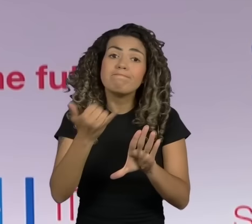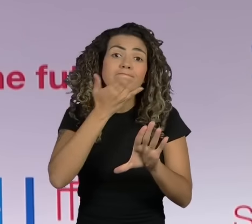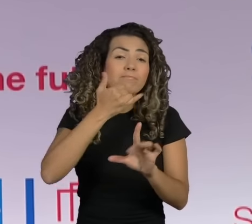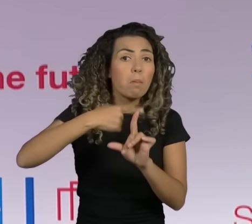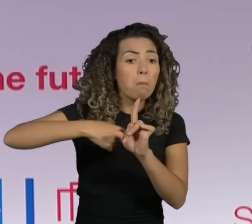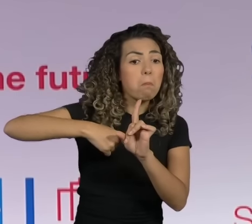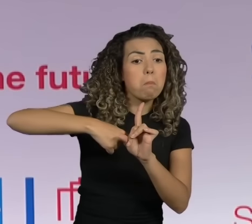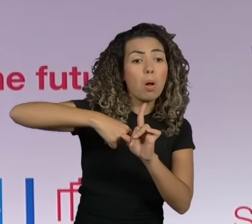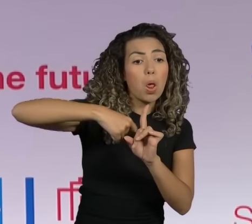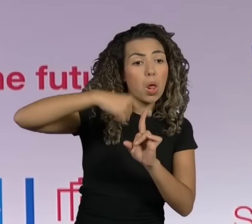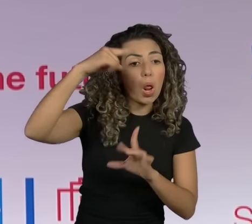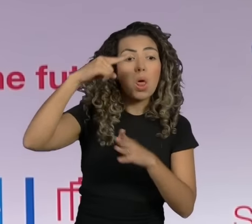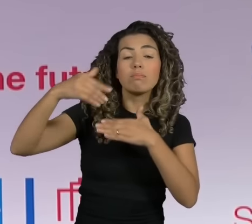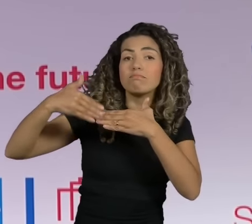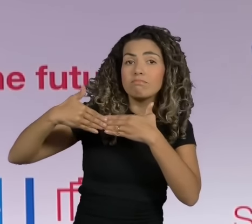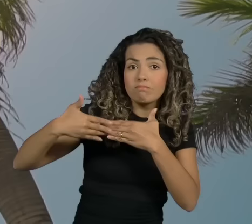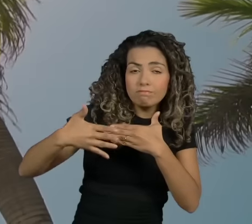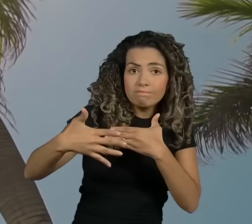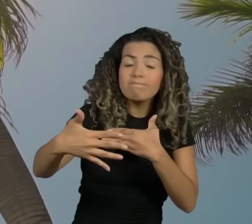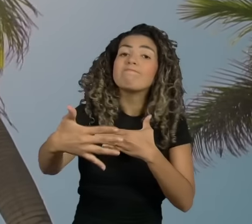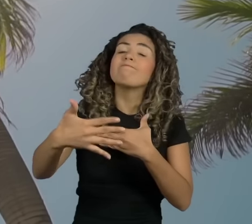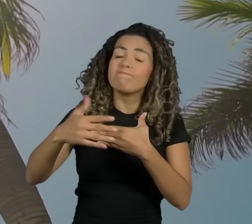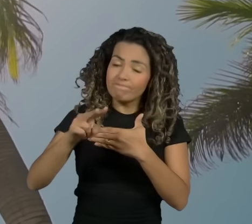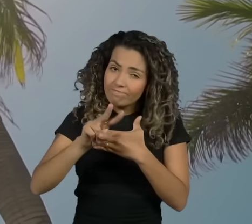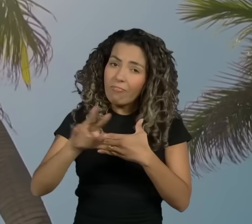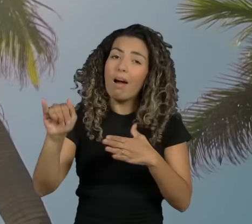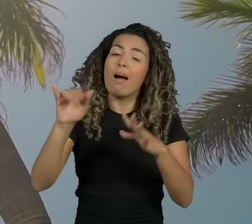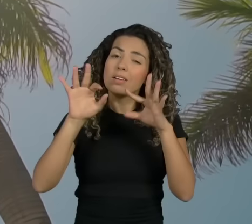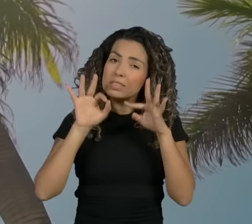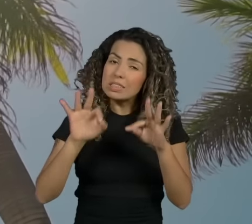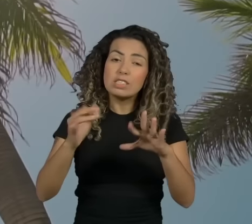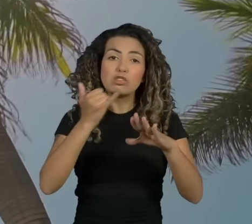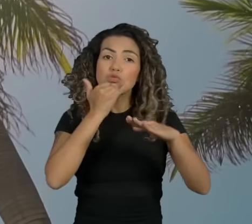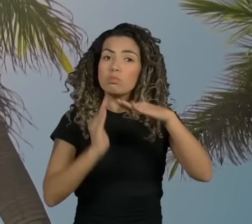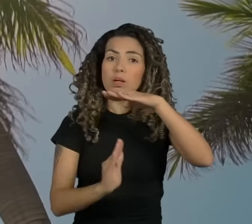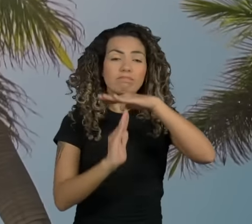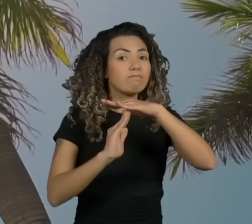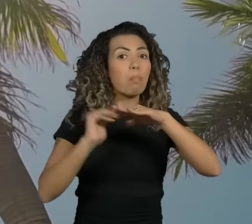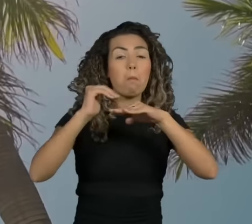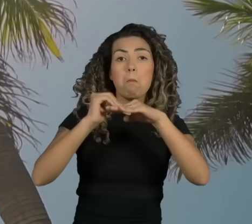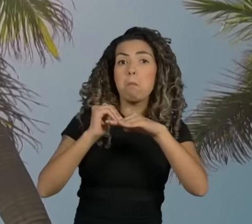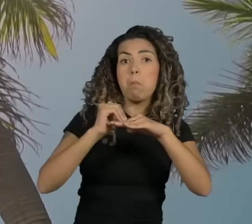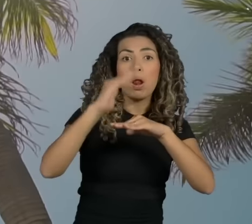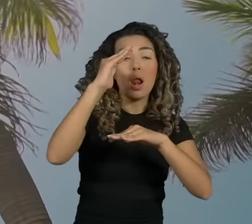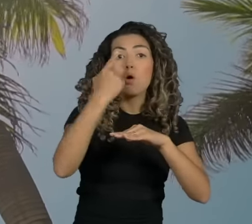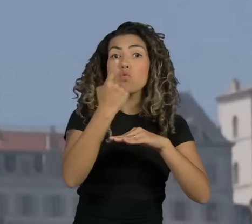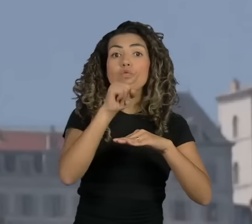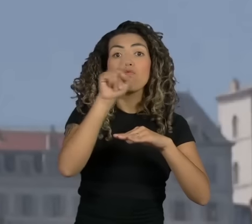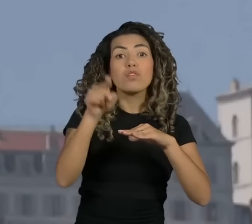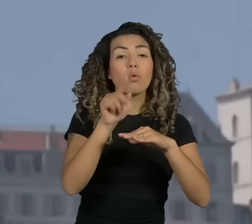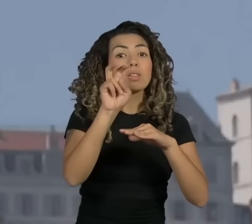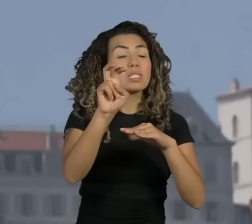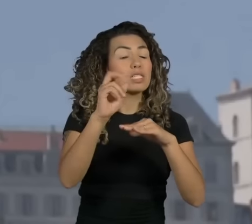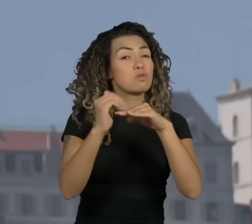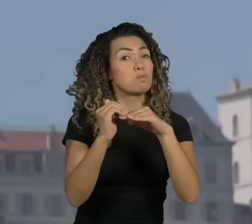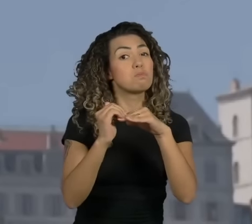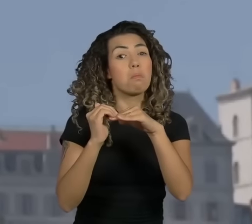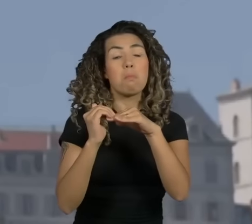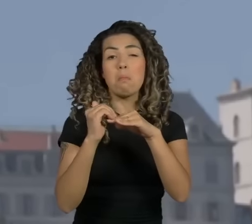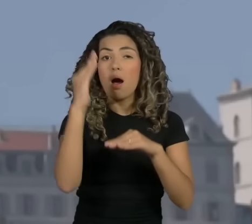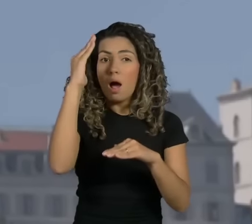do planeta nos próximos anos deve superar o limite de 1,5 graus Celsius em relação aos